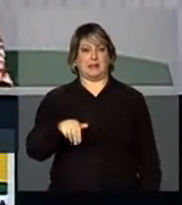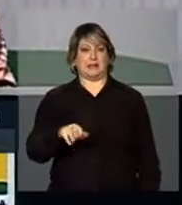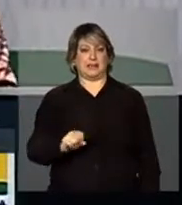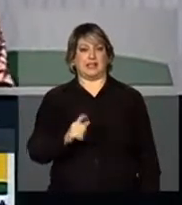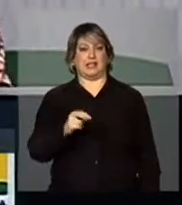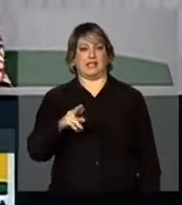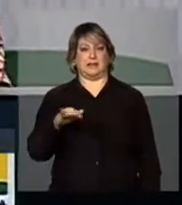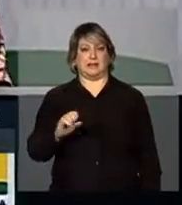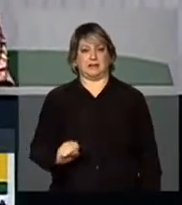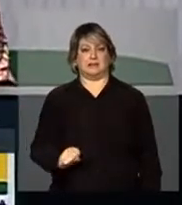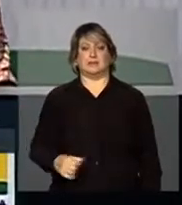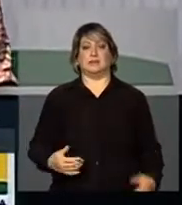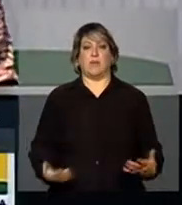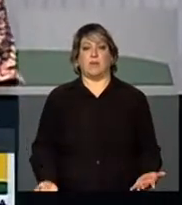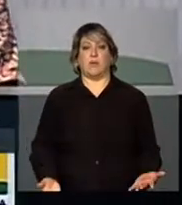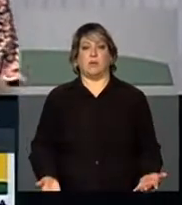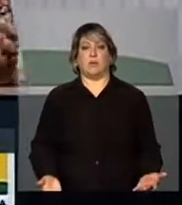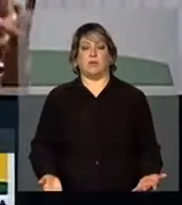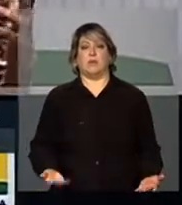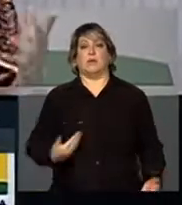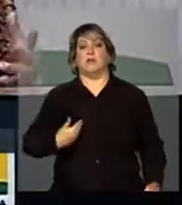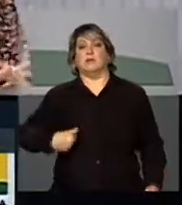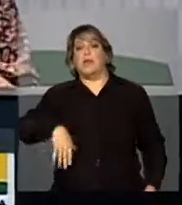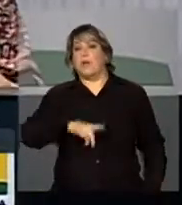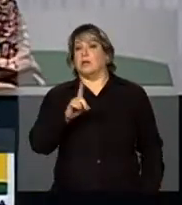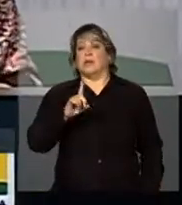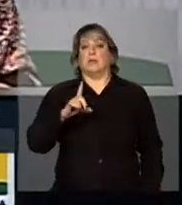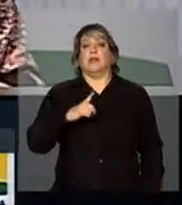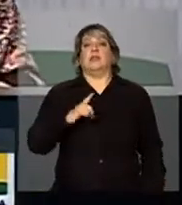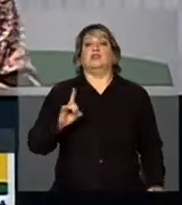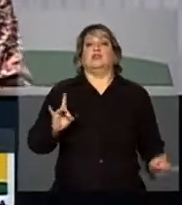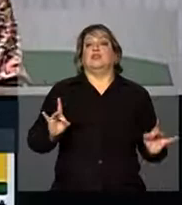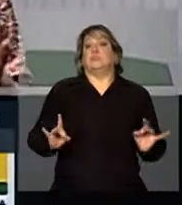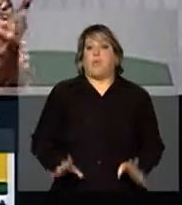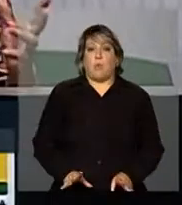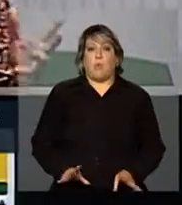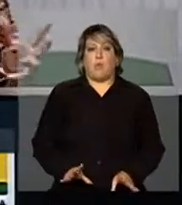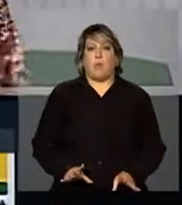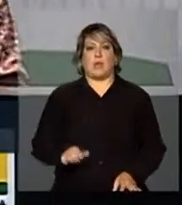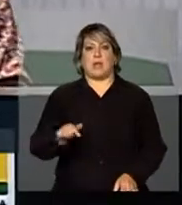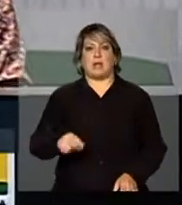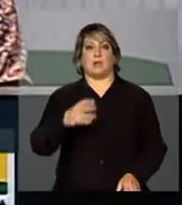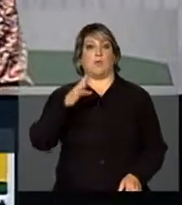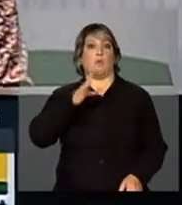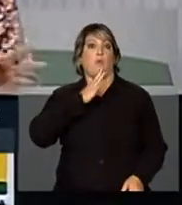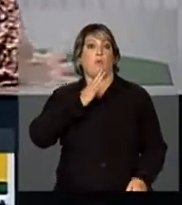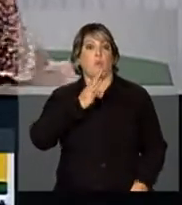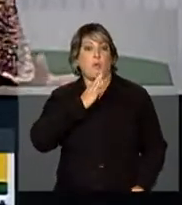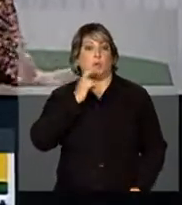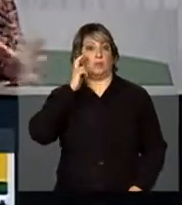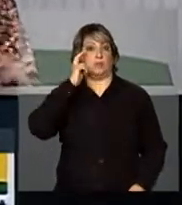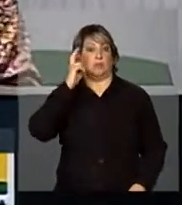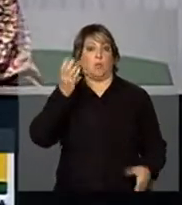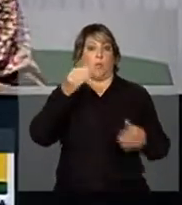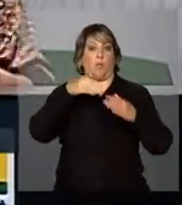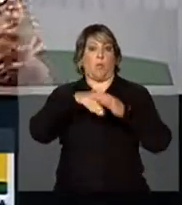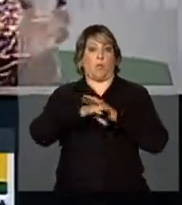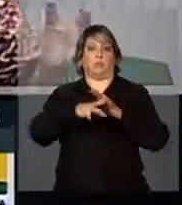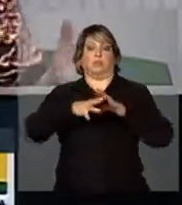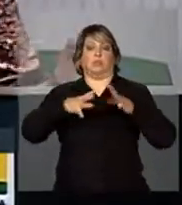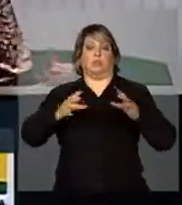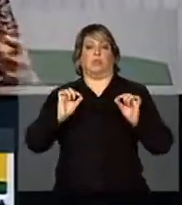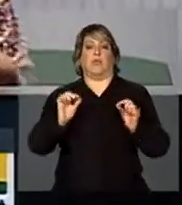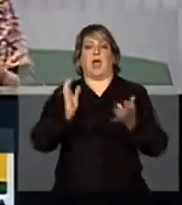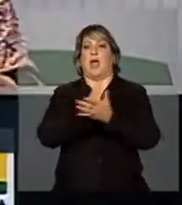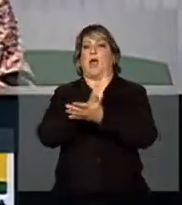nós não temos apenas esse esse saber acumulado em